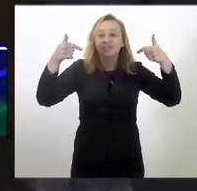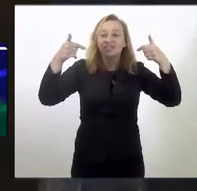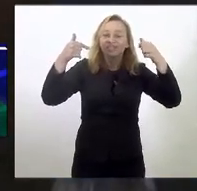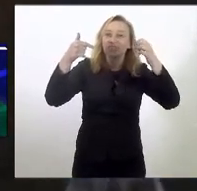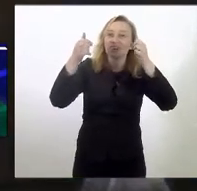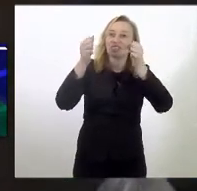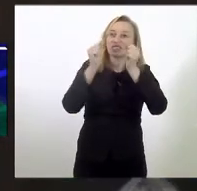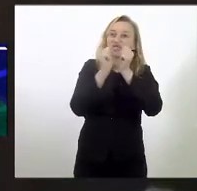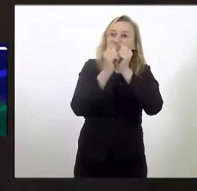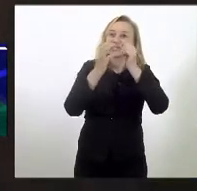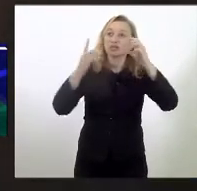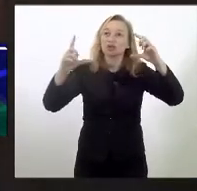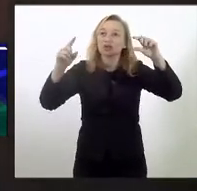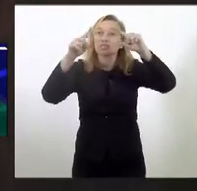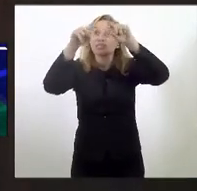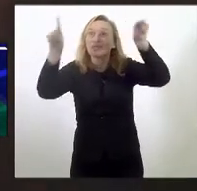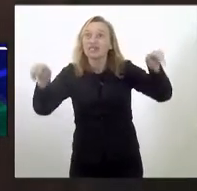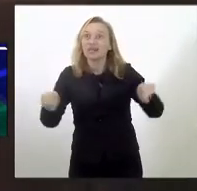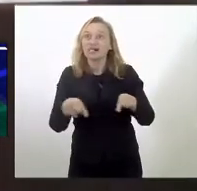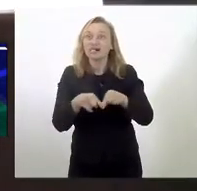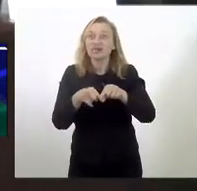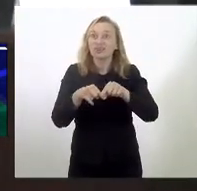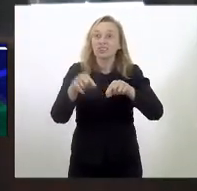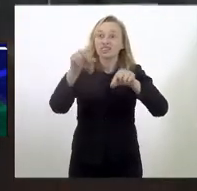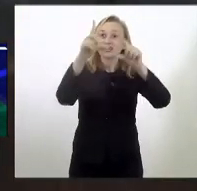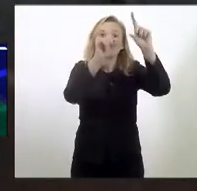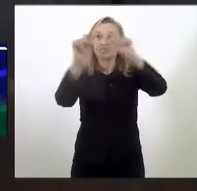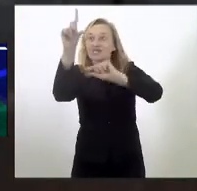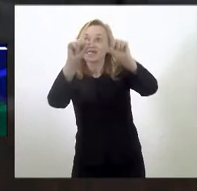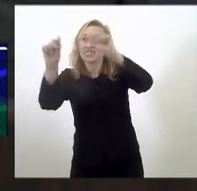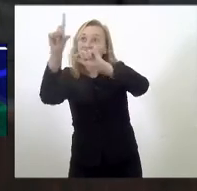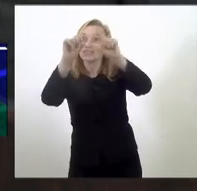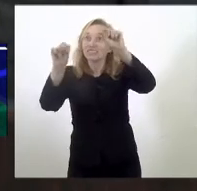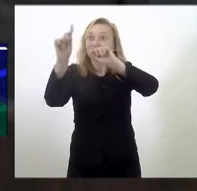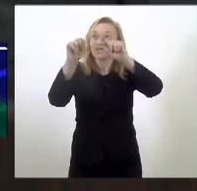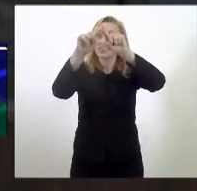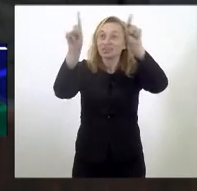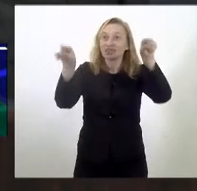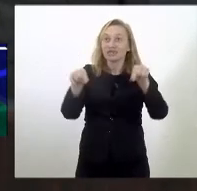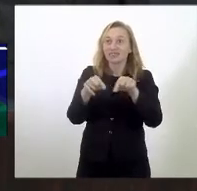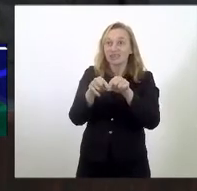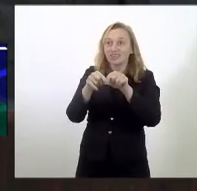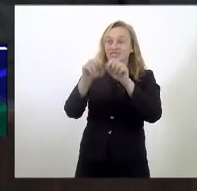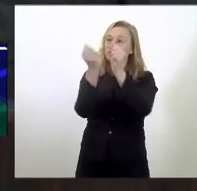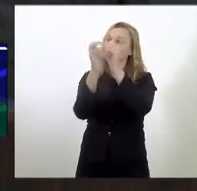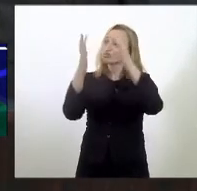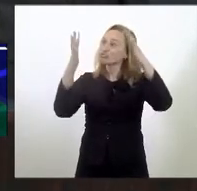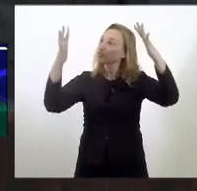a imagem do cruzeiro resplandece,